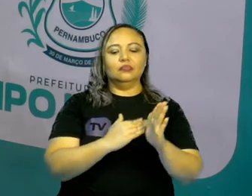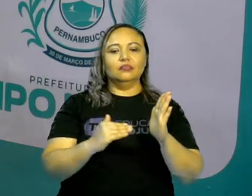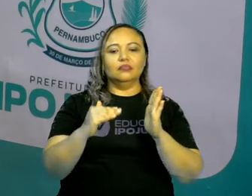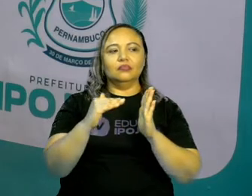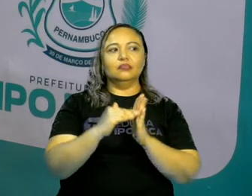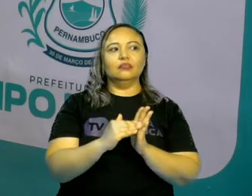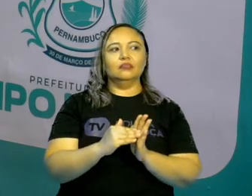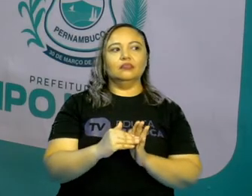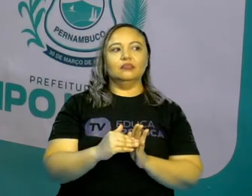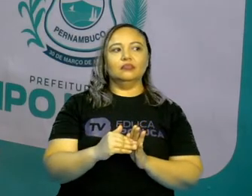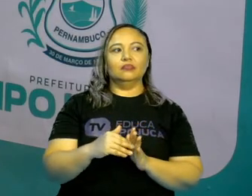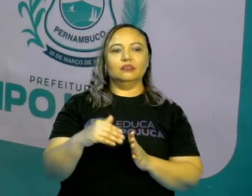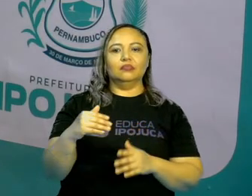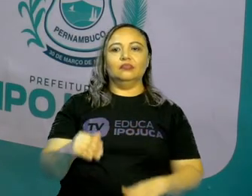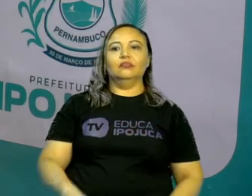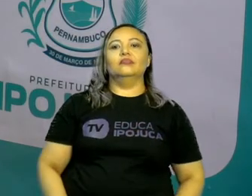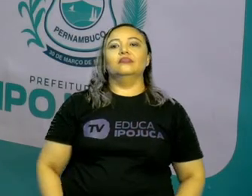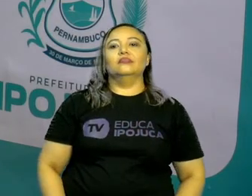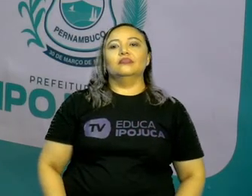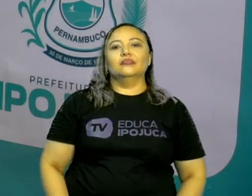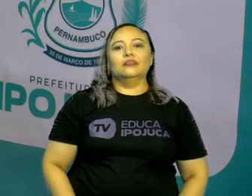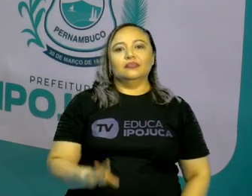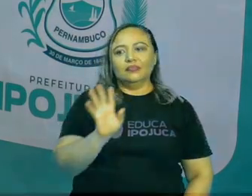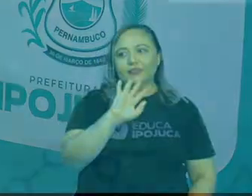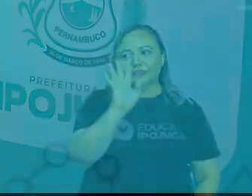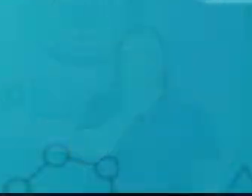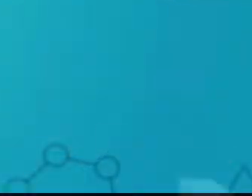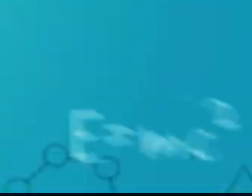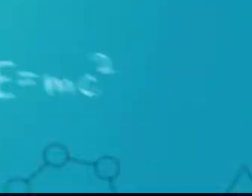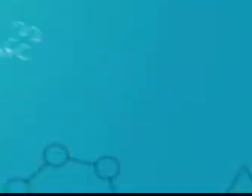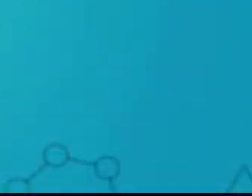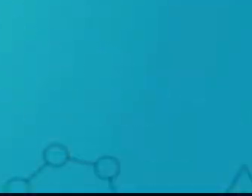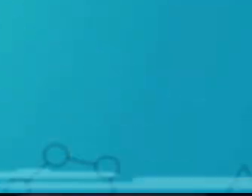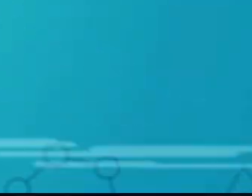todos vocês e até a próxima. Tchau!